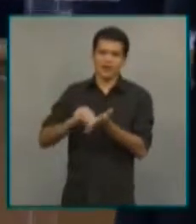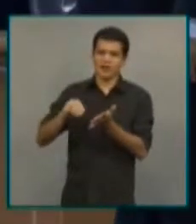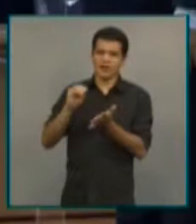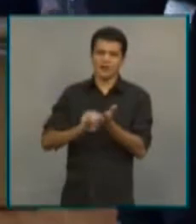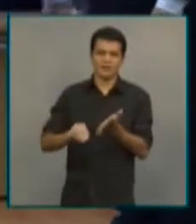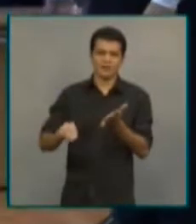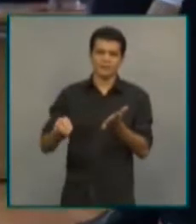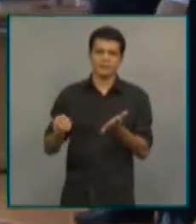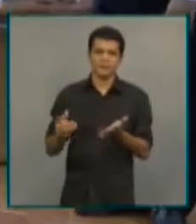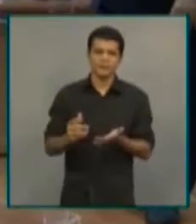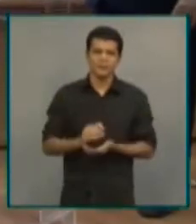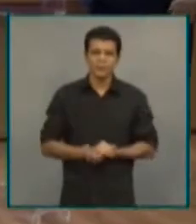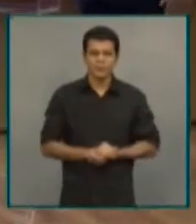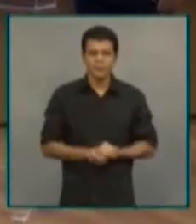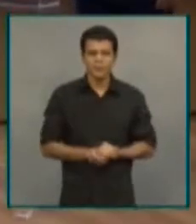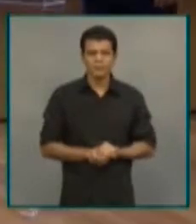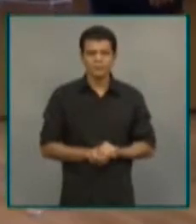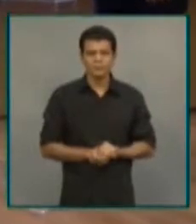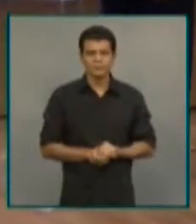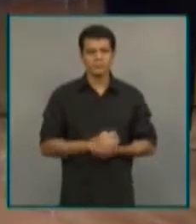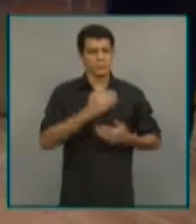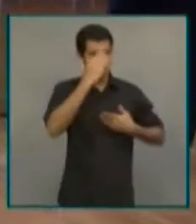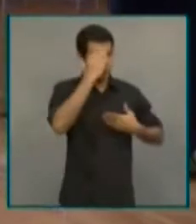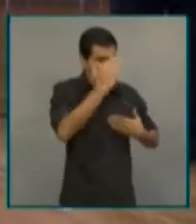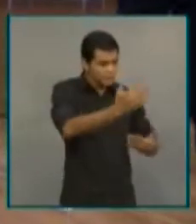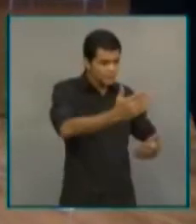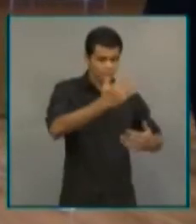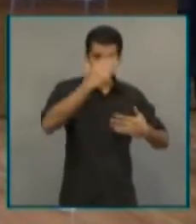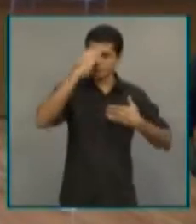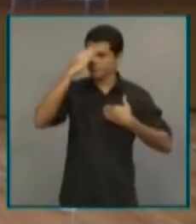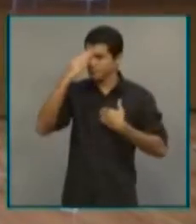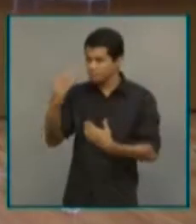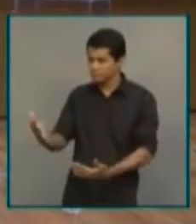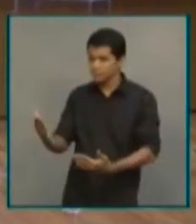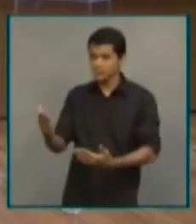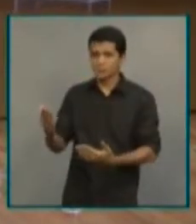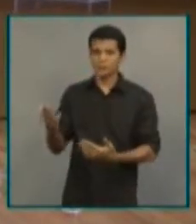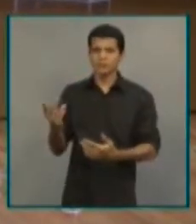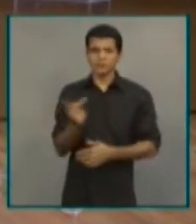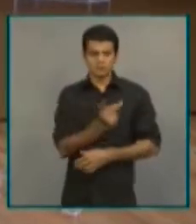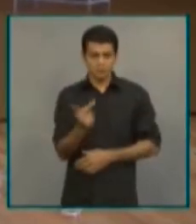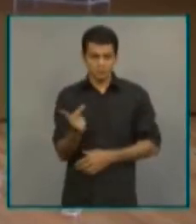advocacia. Agradecemos aos candidatos Erinaldo e Luiz Antônio.